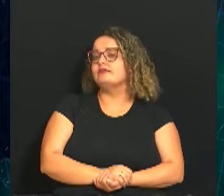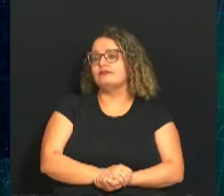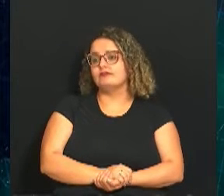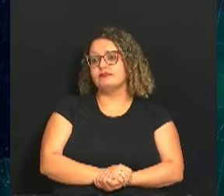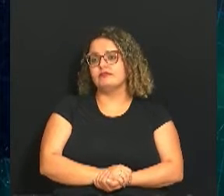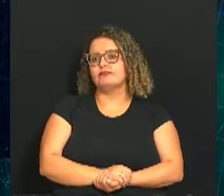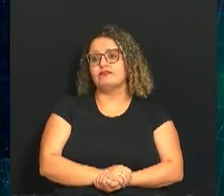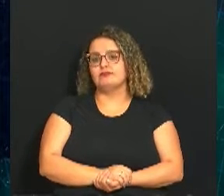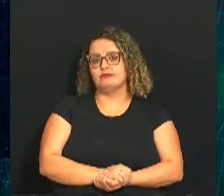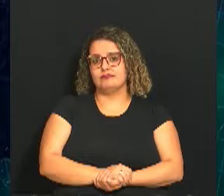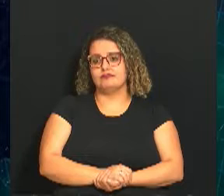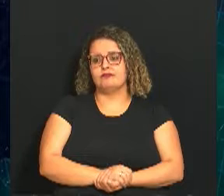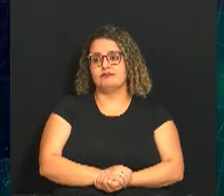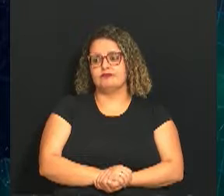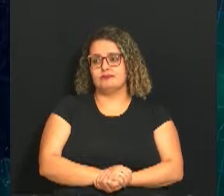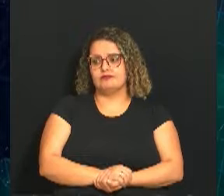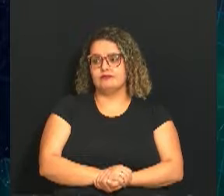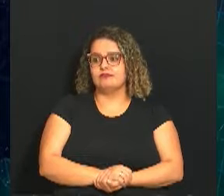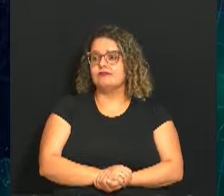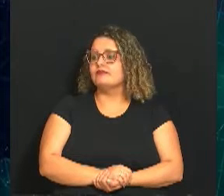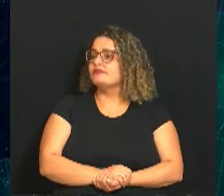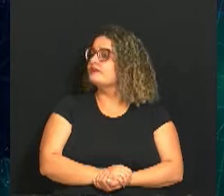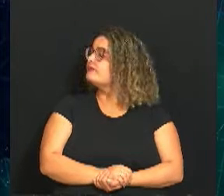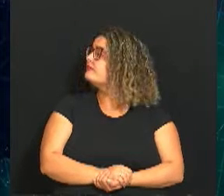36.751, Santa Bárbara do Oeste,